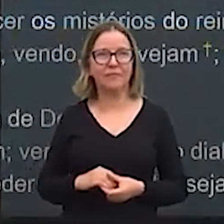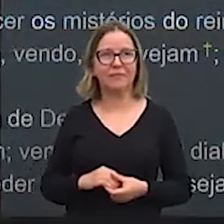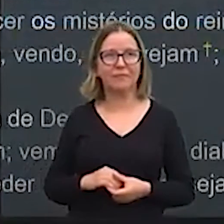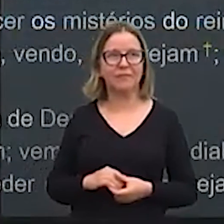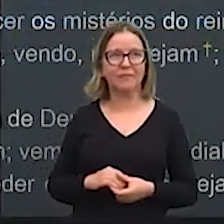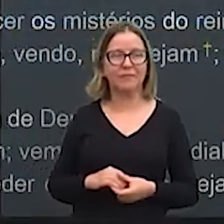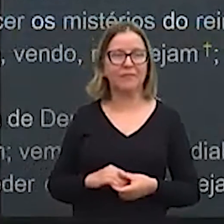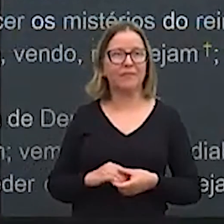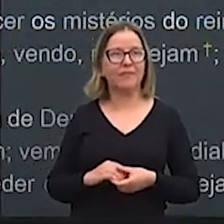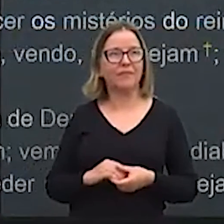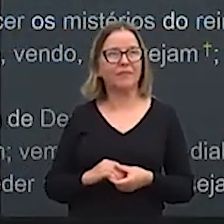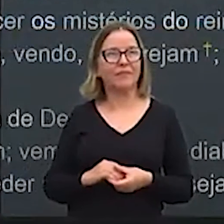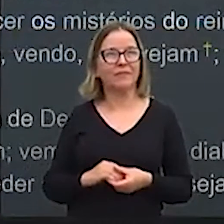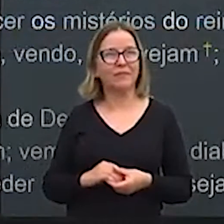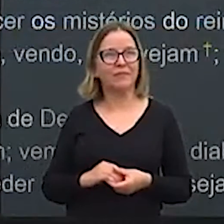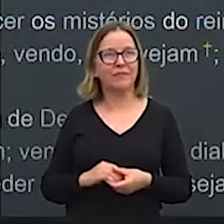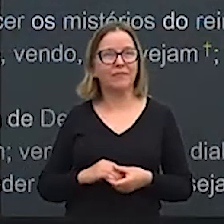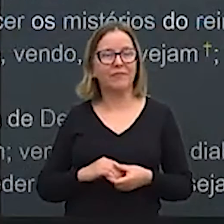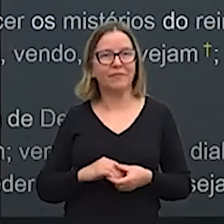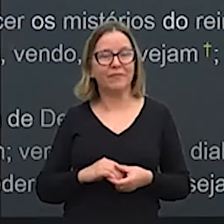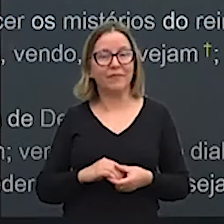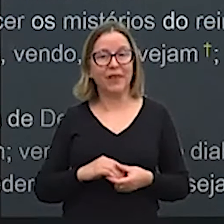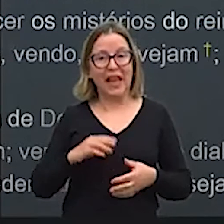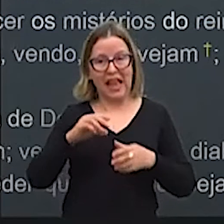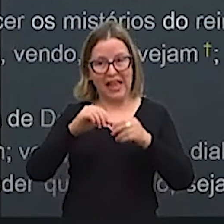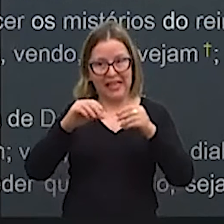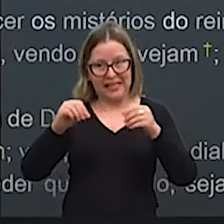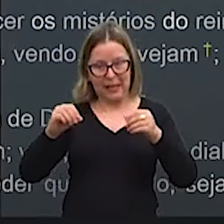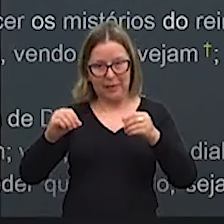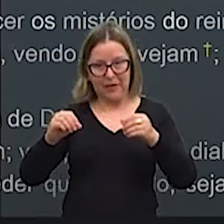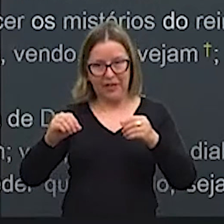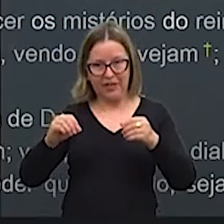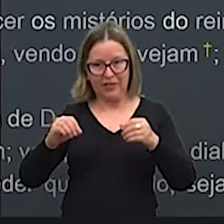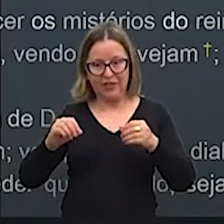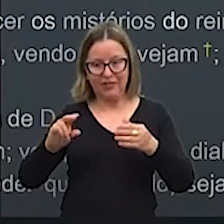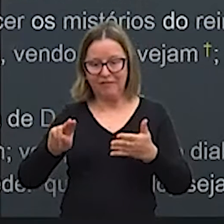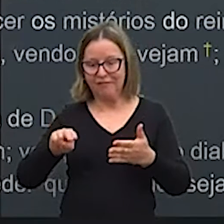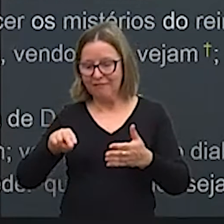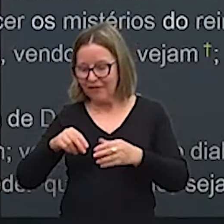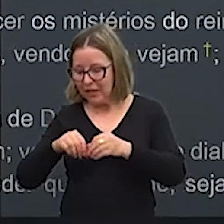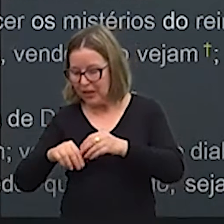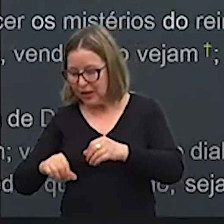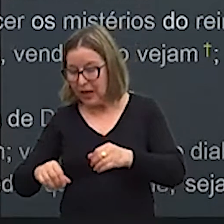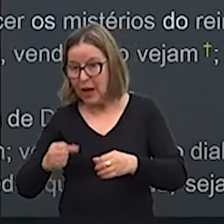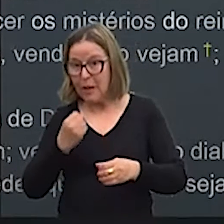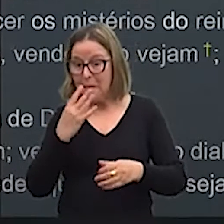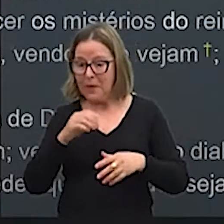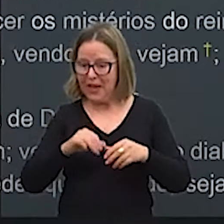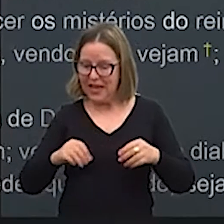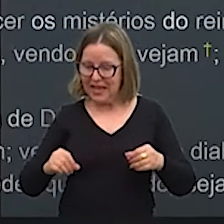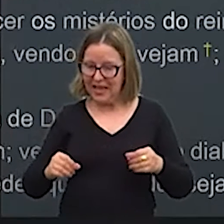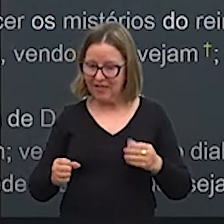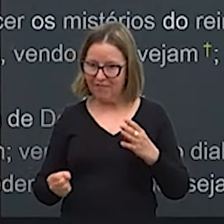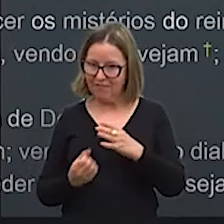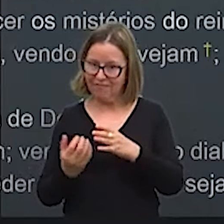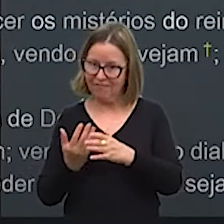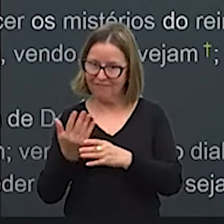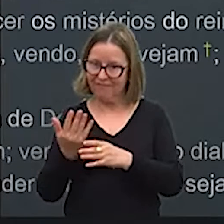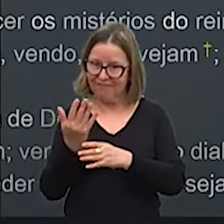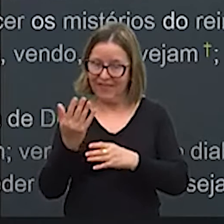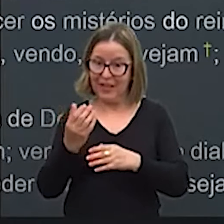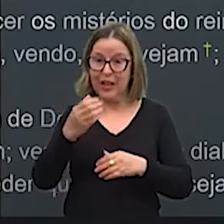Outra, afinal, caiu em boa terra, cresceu e produziu a 100 por 1. Dizendo isto,